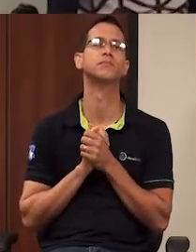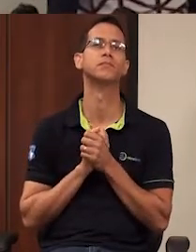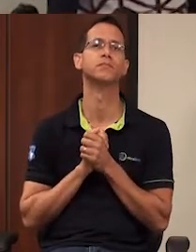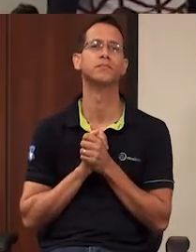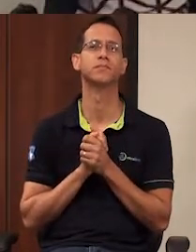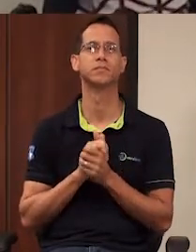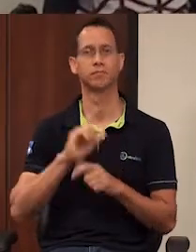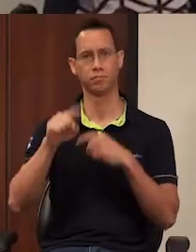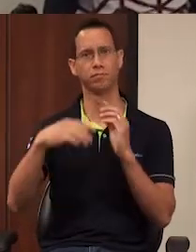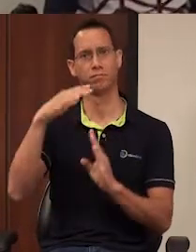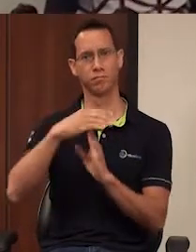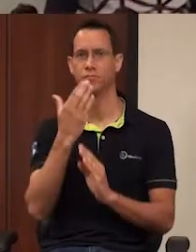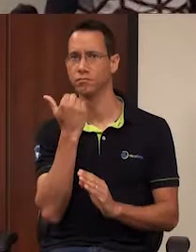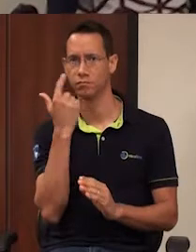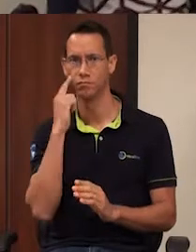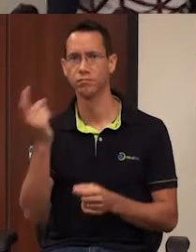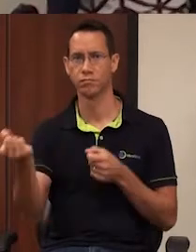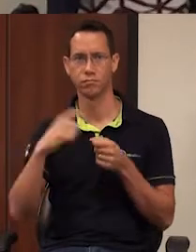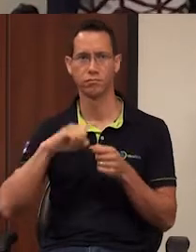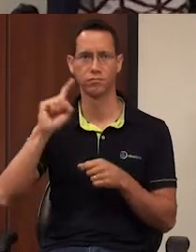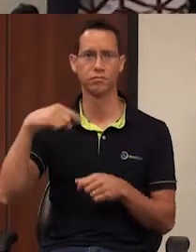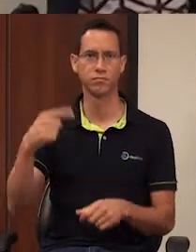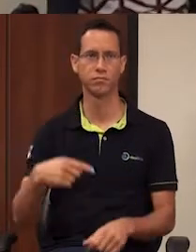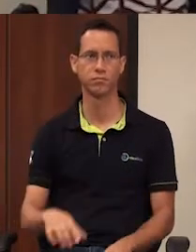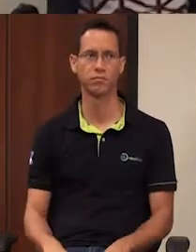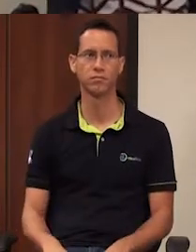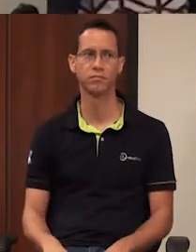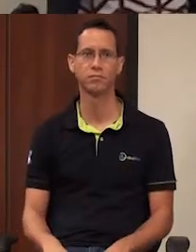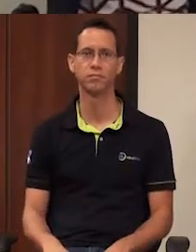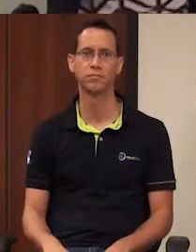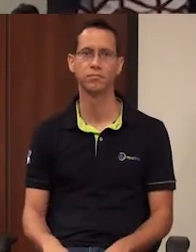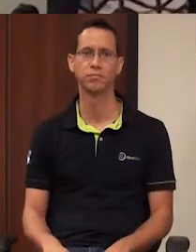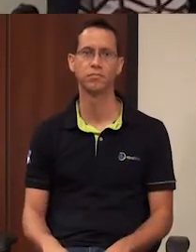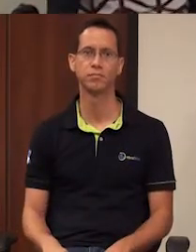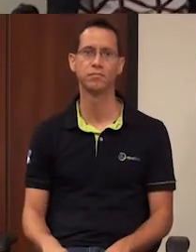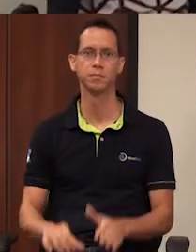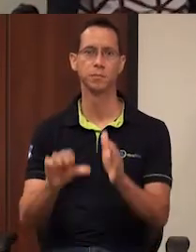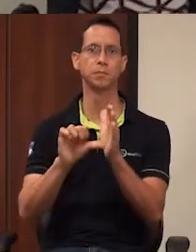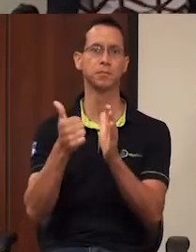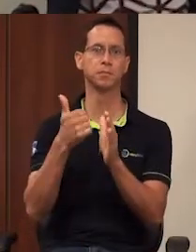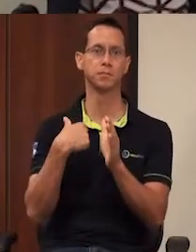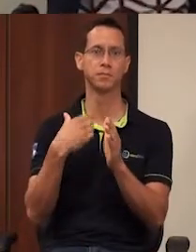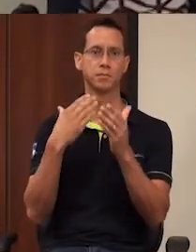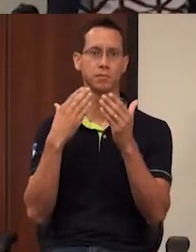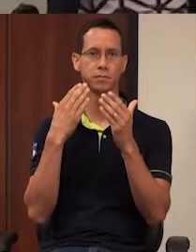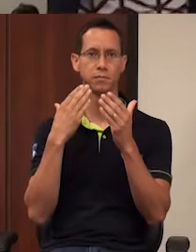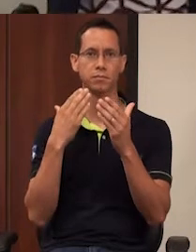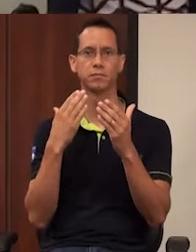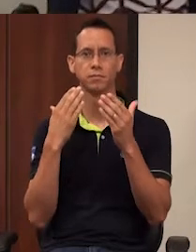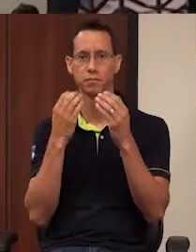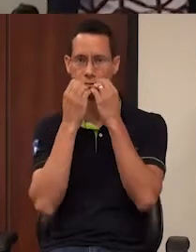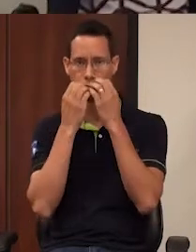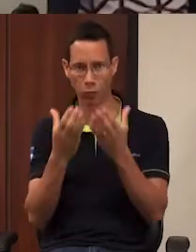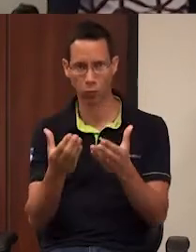almoçar e depois retornar, senão vai ficar muito apertado. Olá a todos e todas. Primeiro, saudar a iniciativa, muito